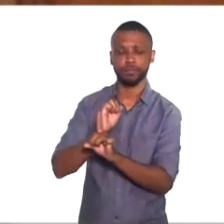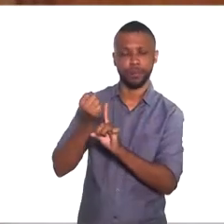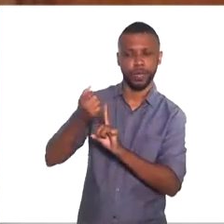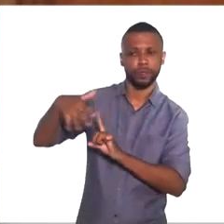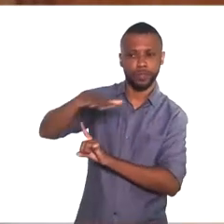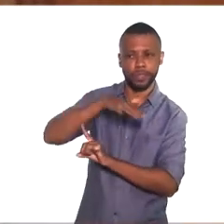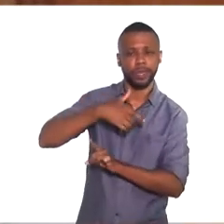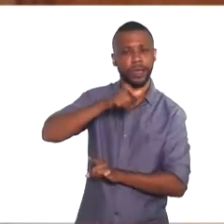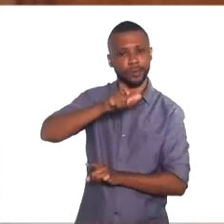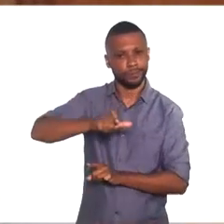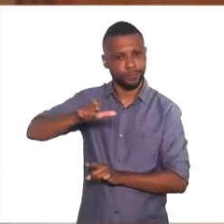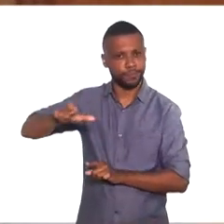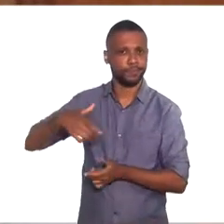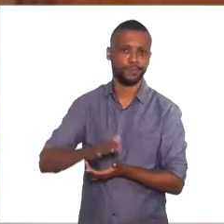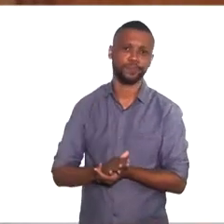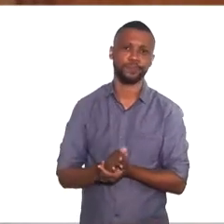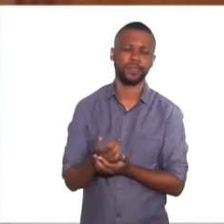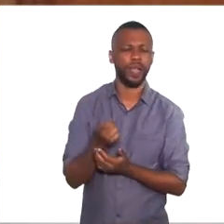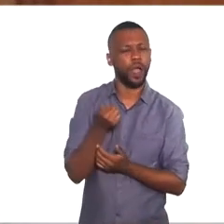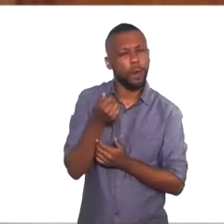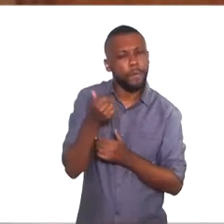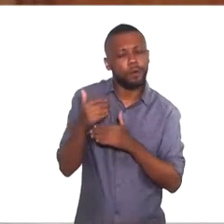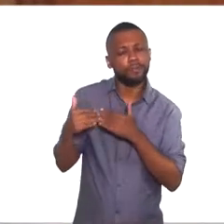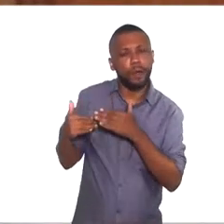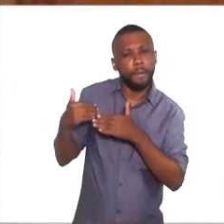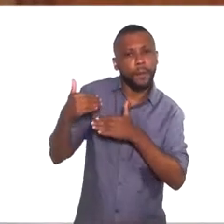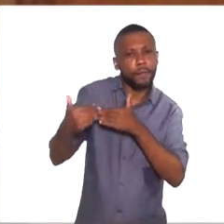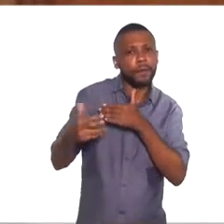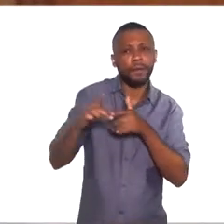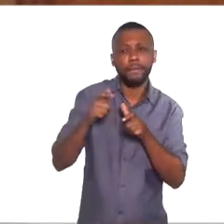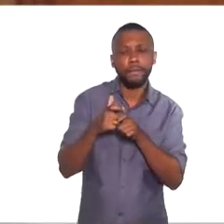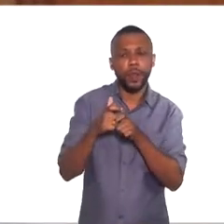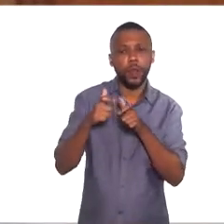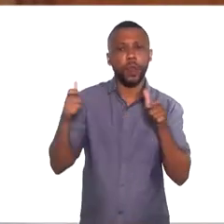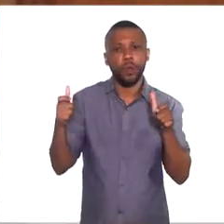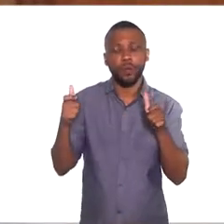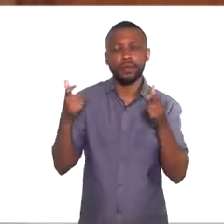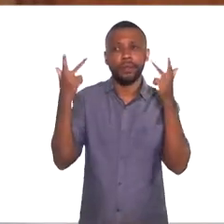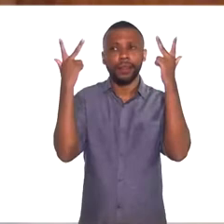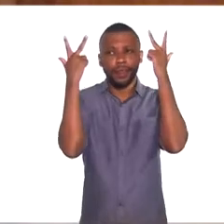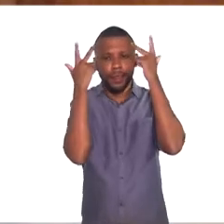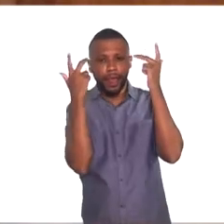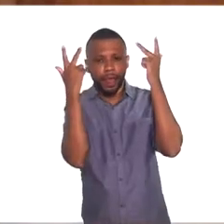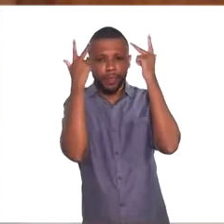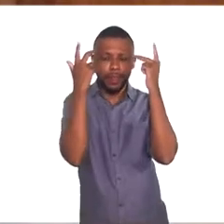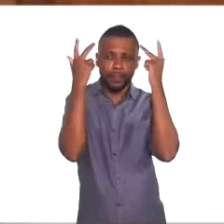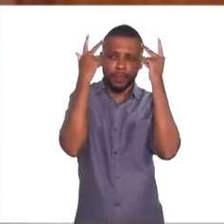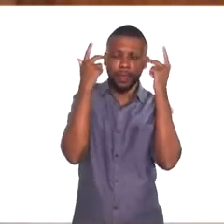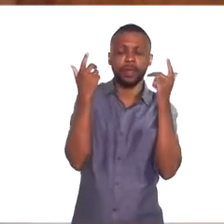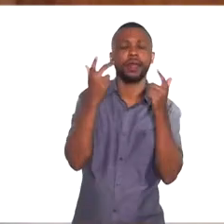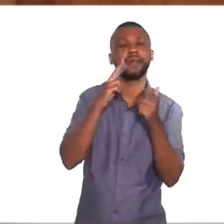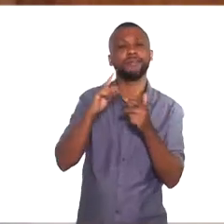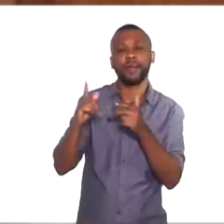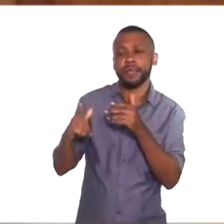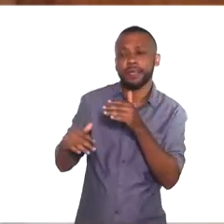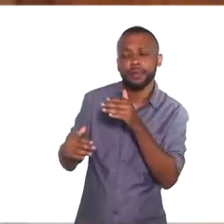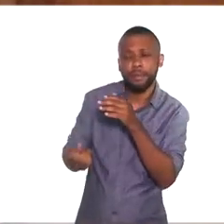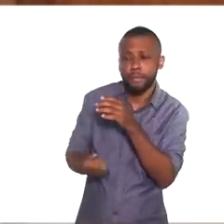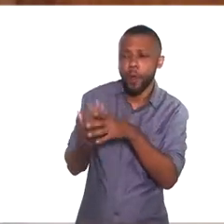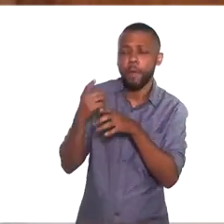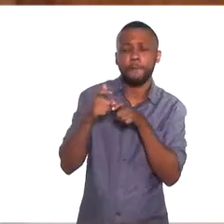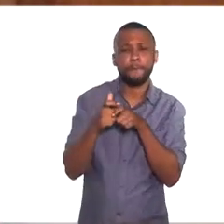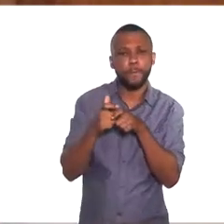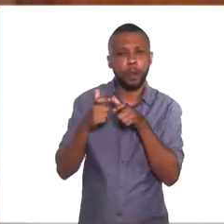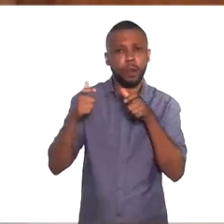isso é um bem da sociedade minha pro sociedade e aos poucos vai se estruturando nasce da espontaneidade e depois